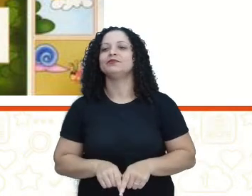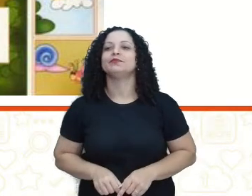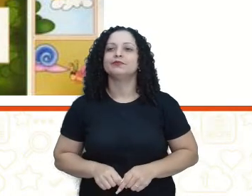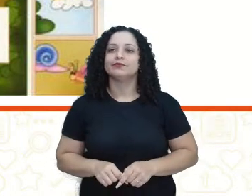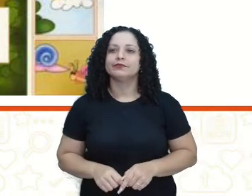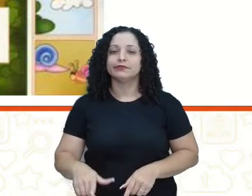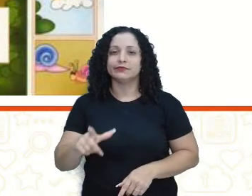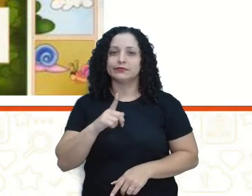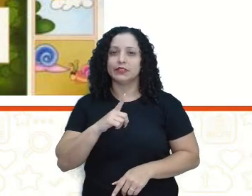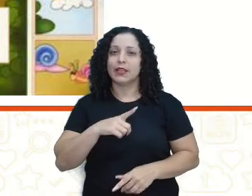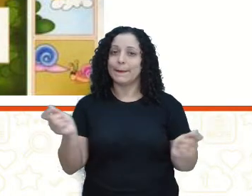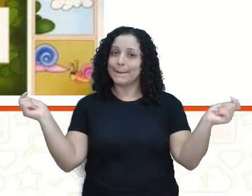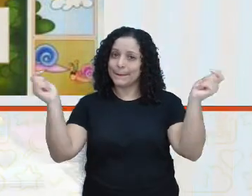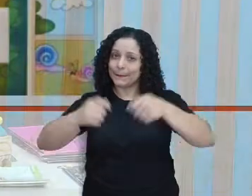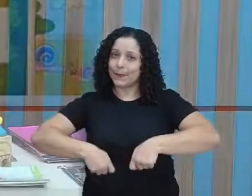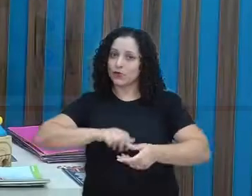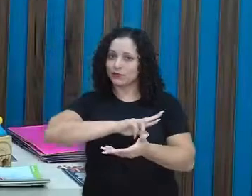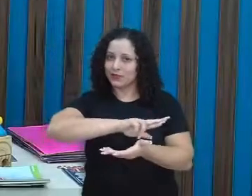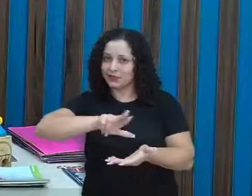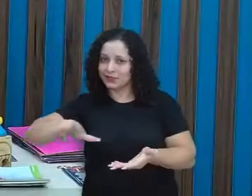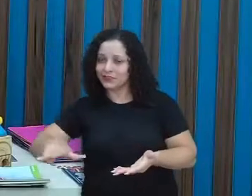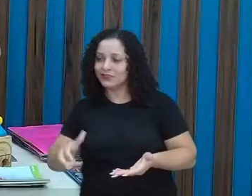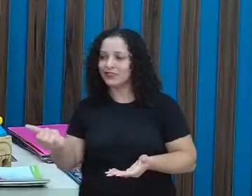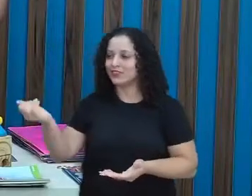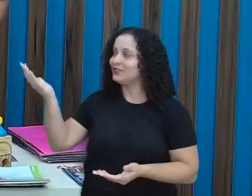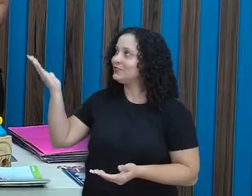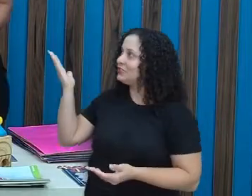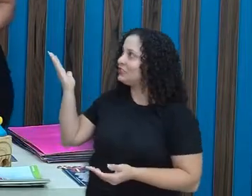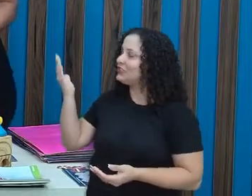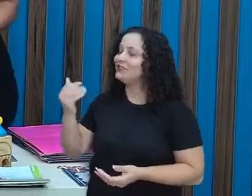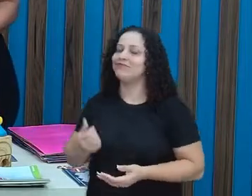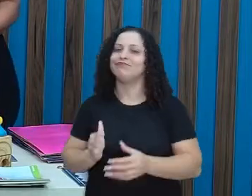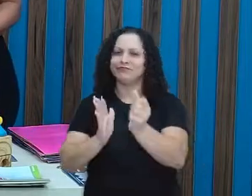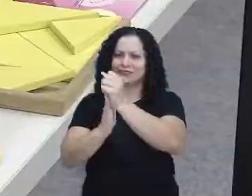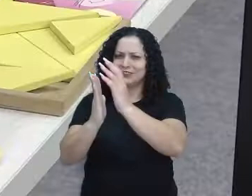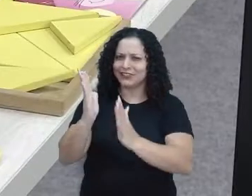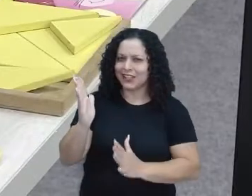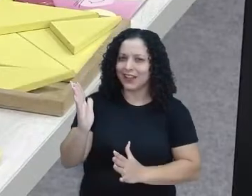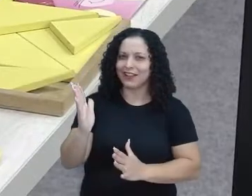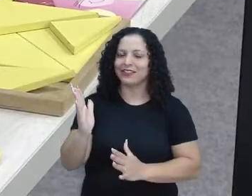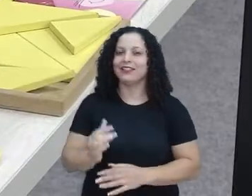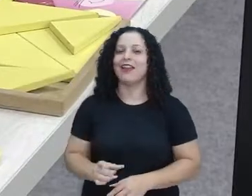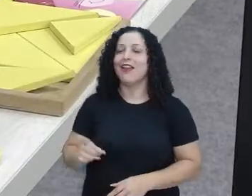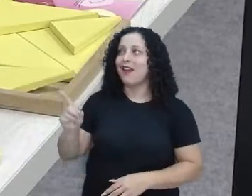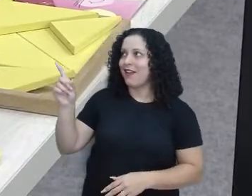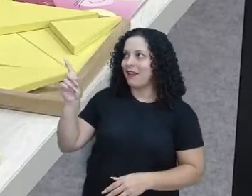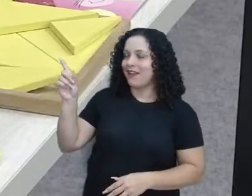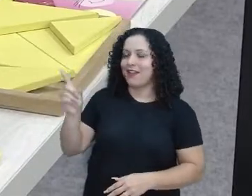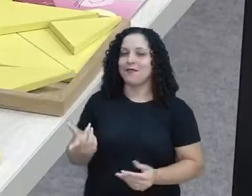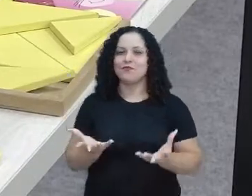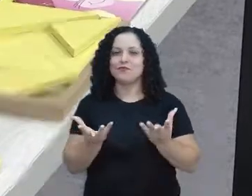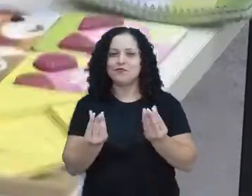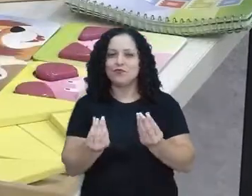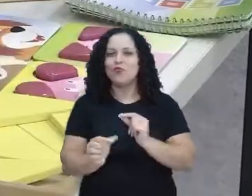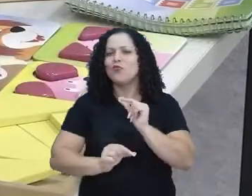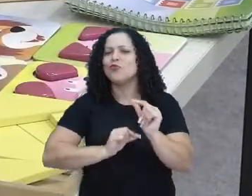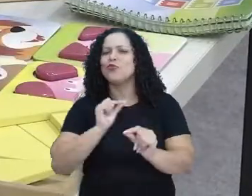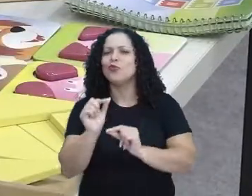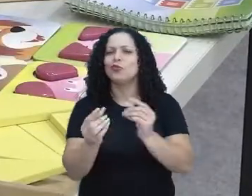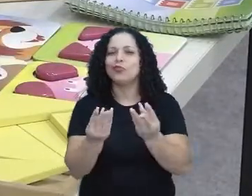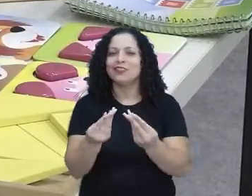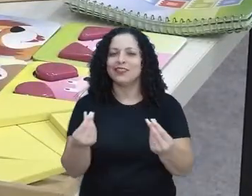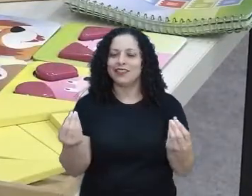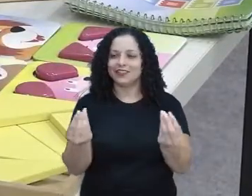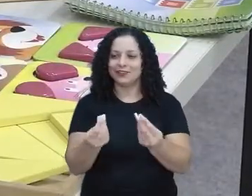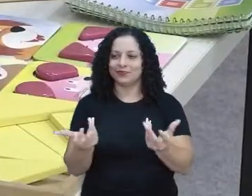tem outra possibilidade aqui, ó. Essa atividade é uma atividade que foi, deixa eu virar para cá,